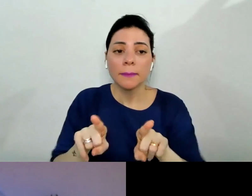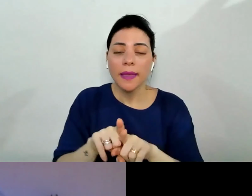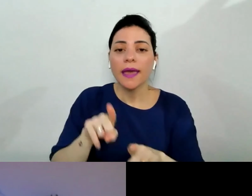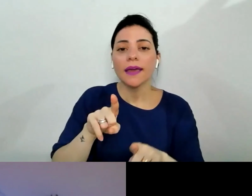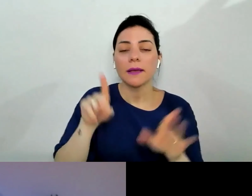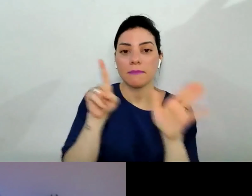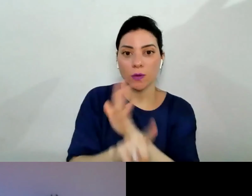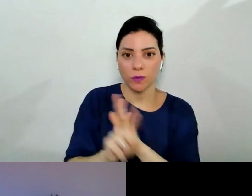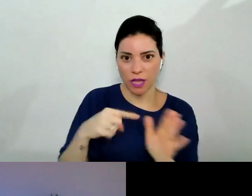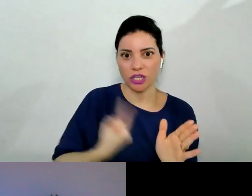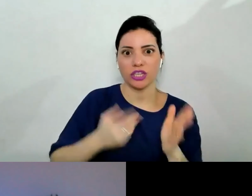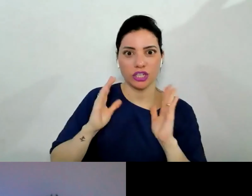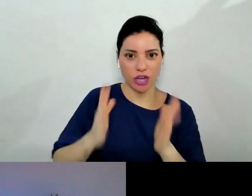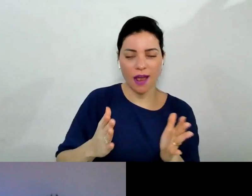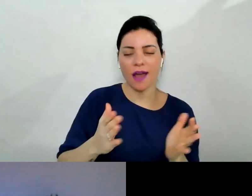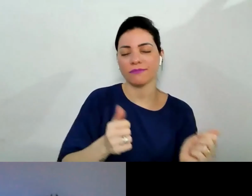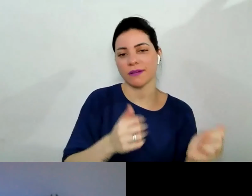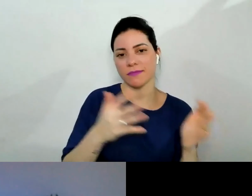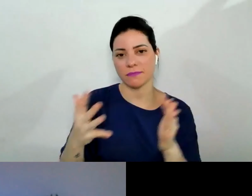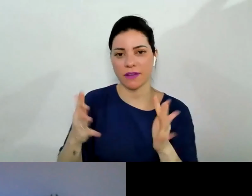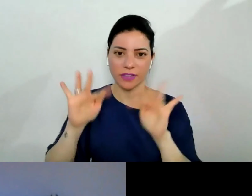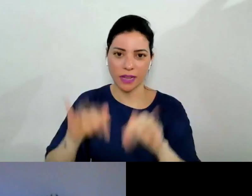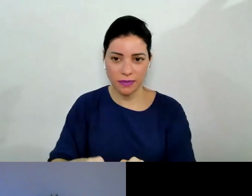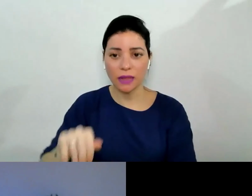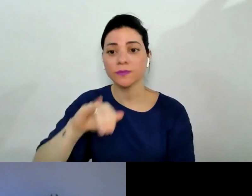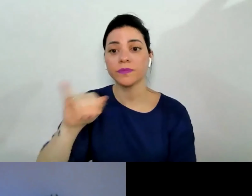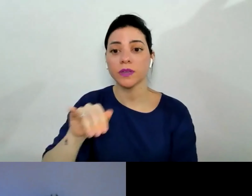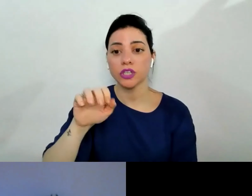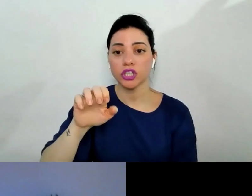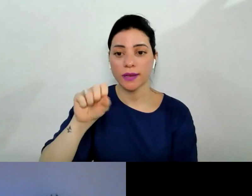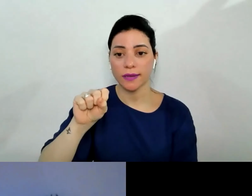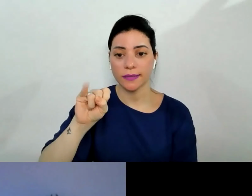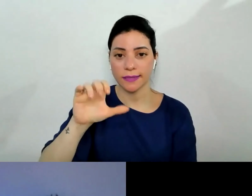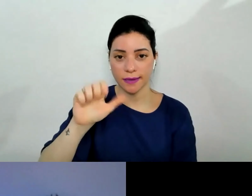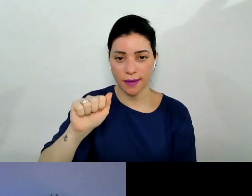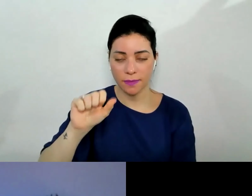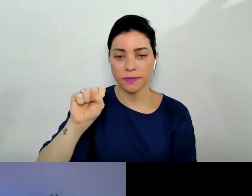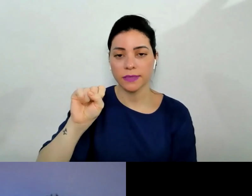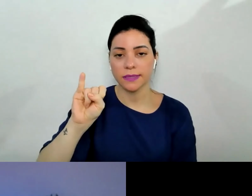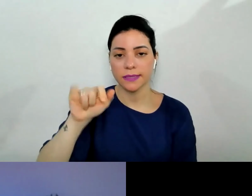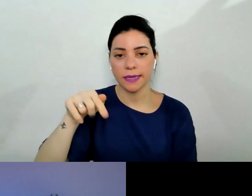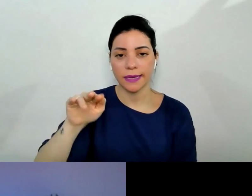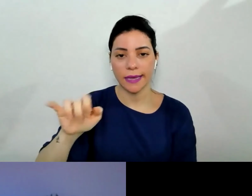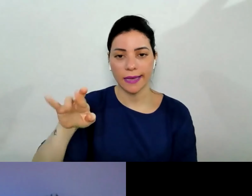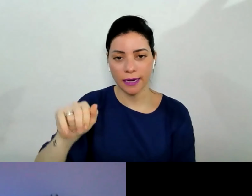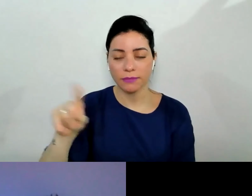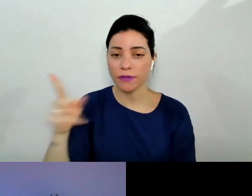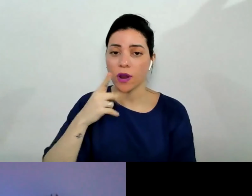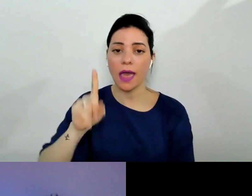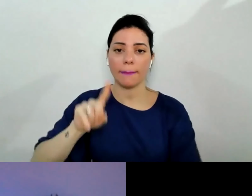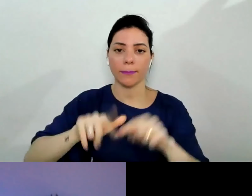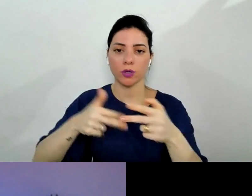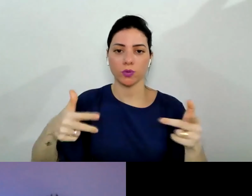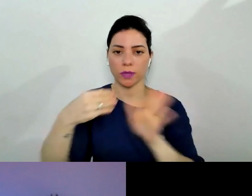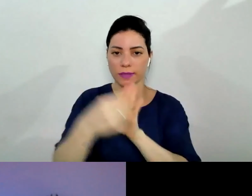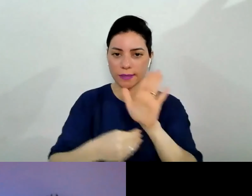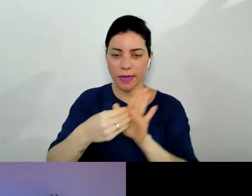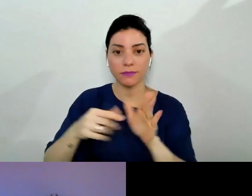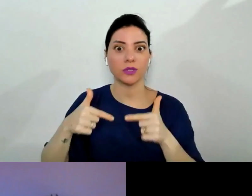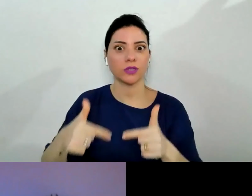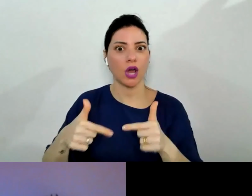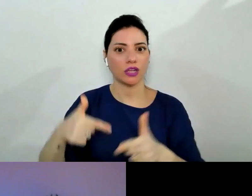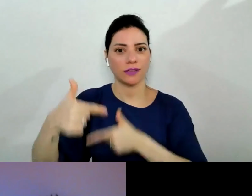a gente vai encaminhando para o final é a Jéssica Siqueira ela escreveu que ela é produto designer e ela tem a